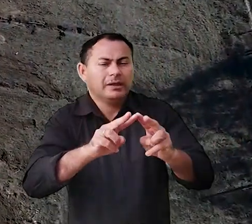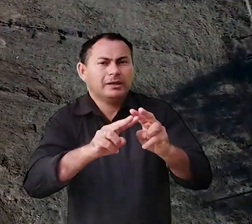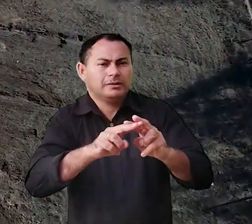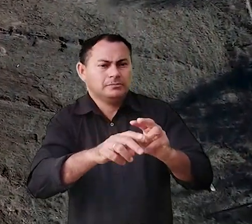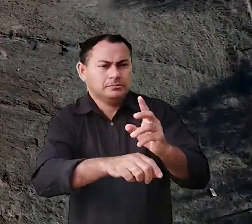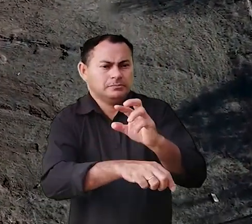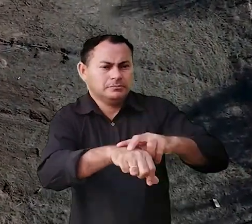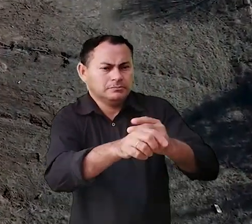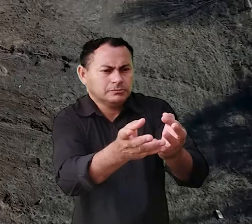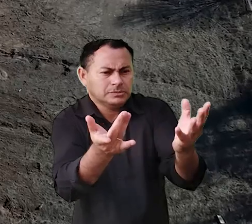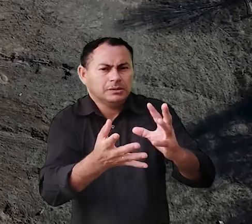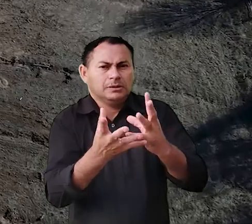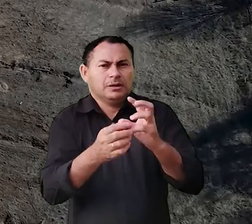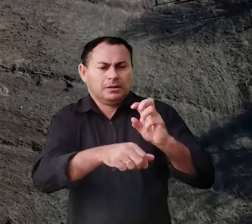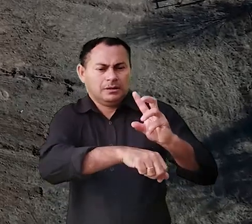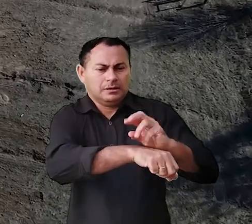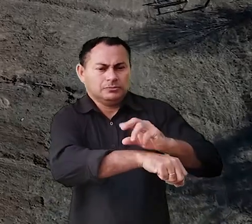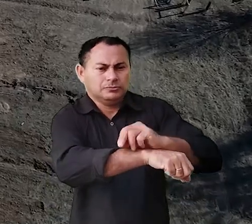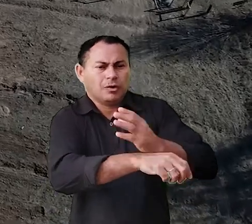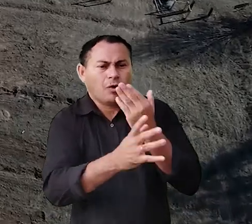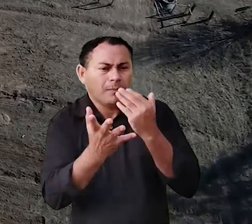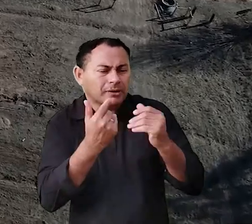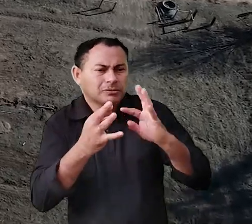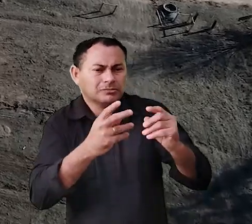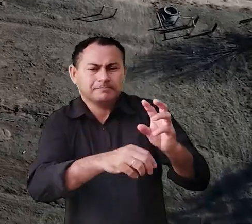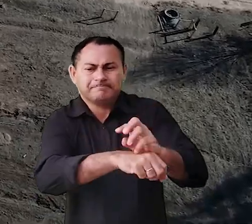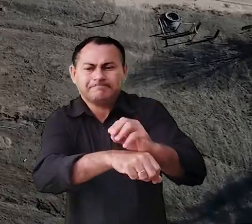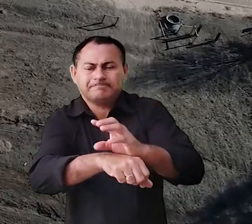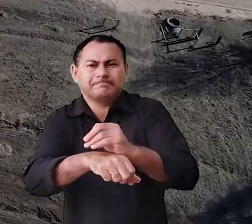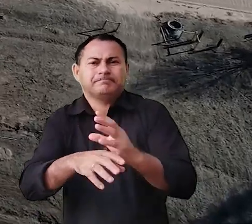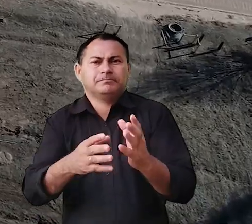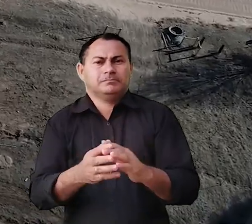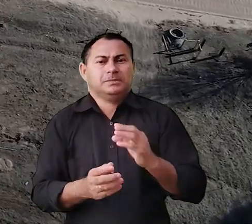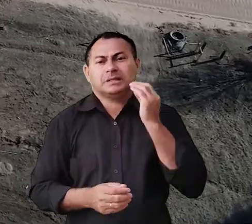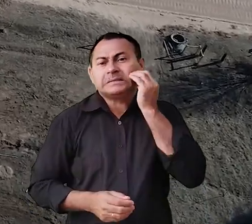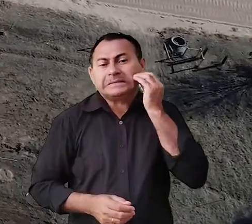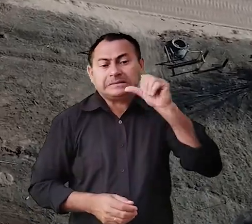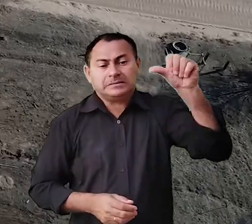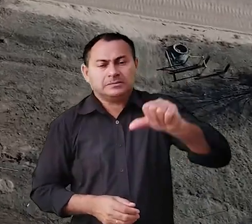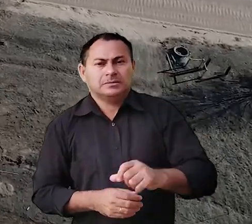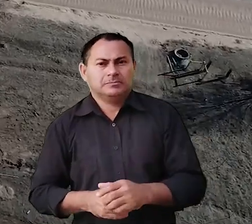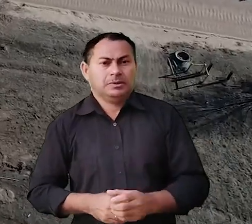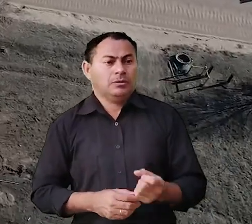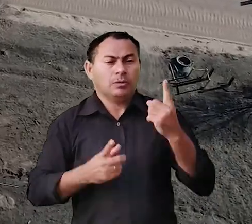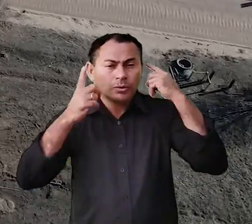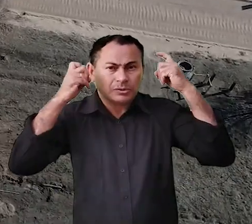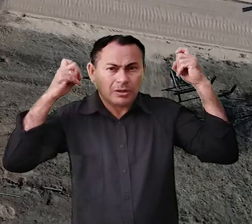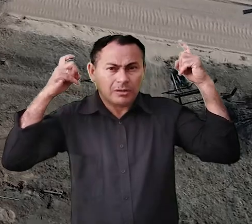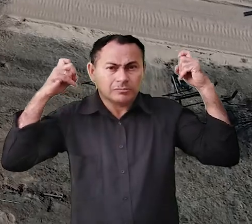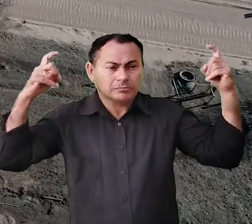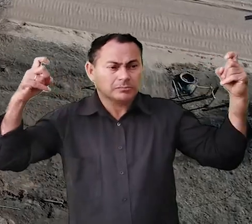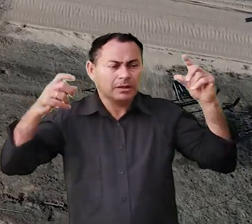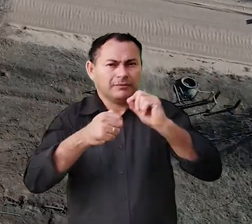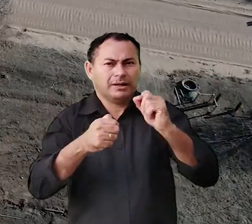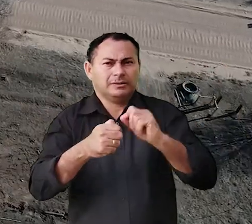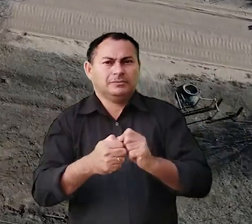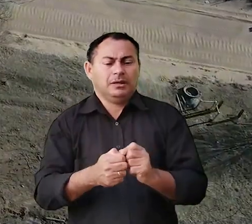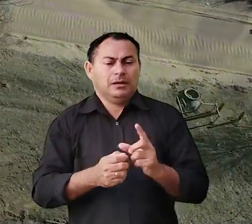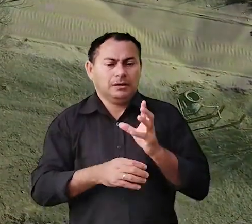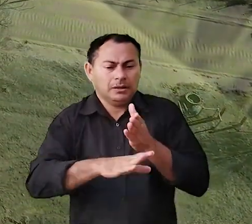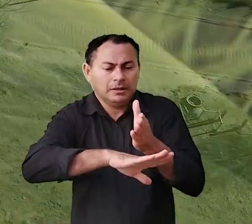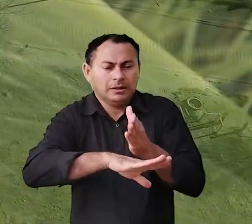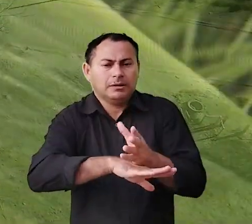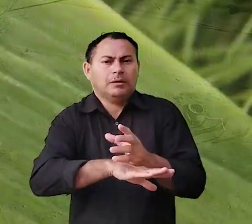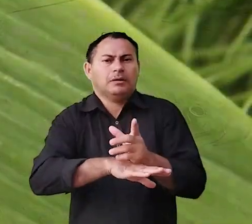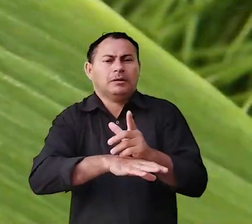serem comidos por gafanhotos. É uma experiência horrível. É impressionante o som que eles fazem quando